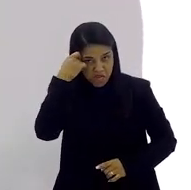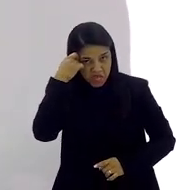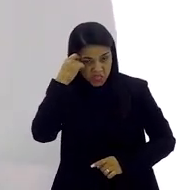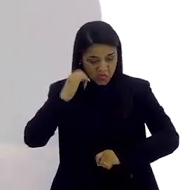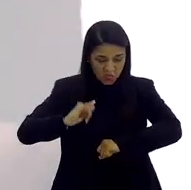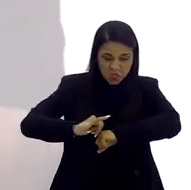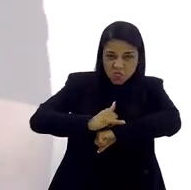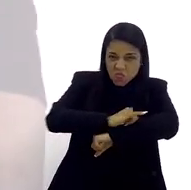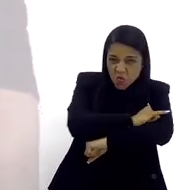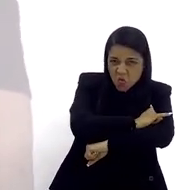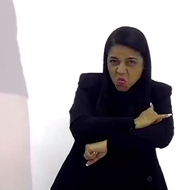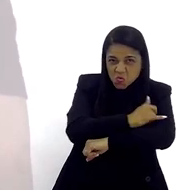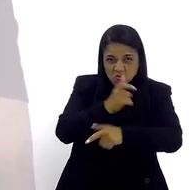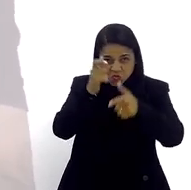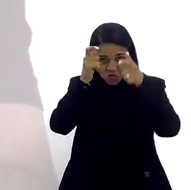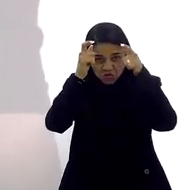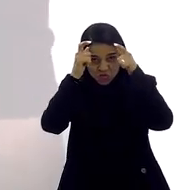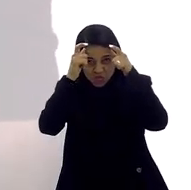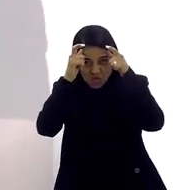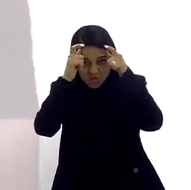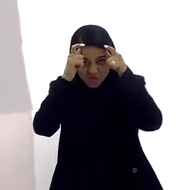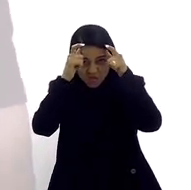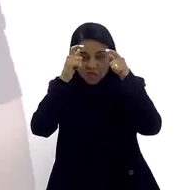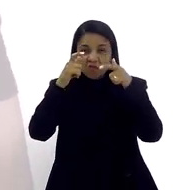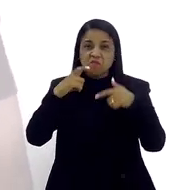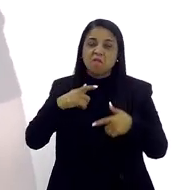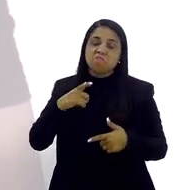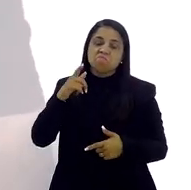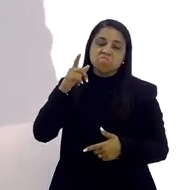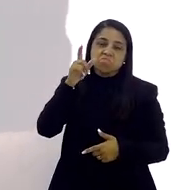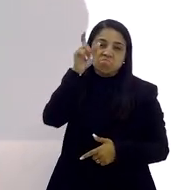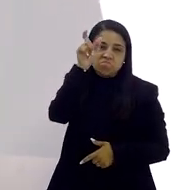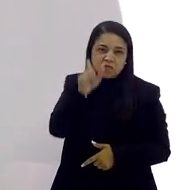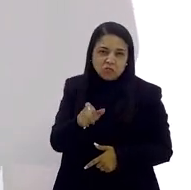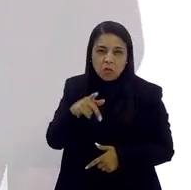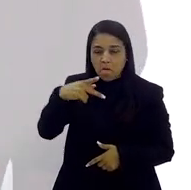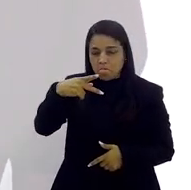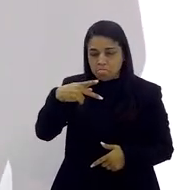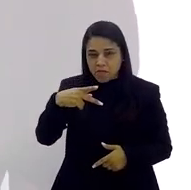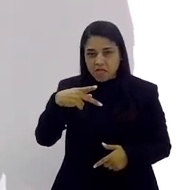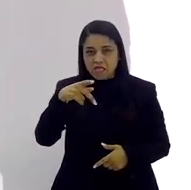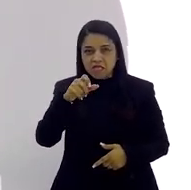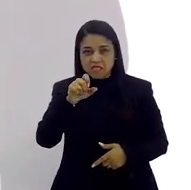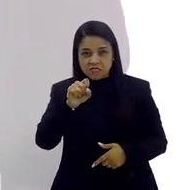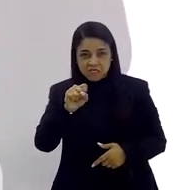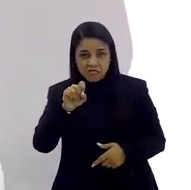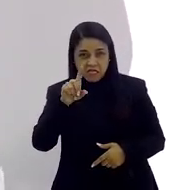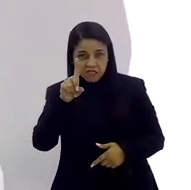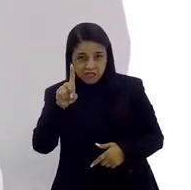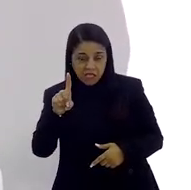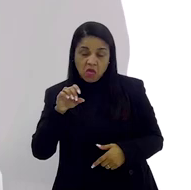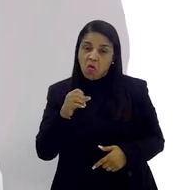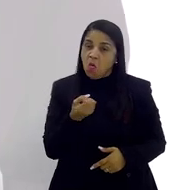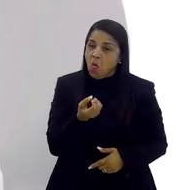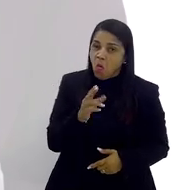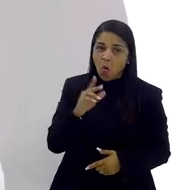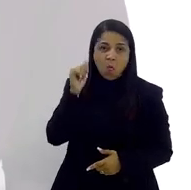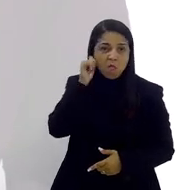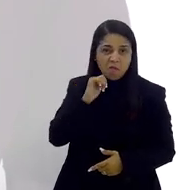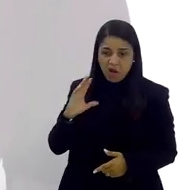se ele viesse se ele fosse uma pessoa pcd se ele fosse uma mulher trans se ele